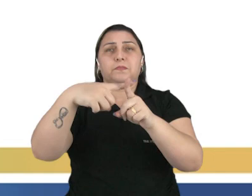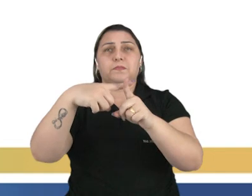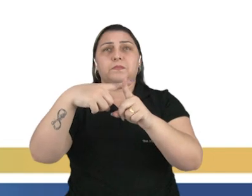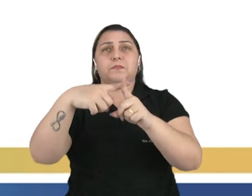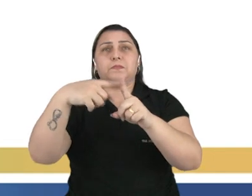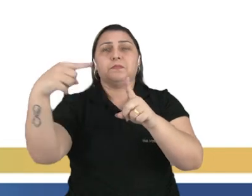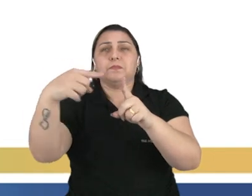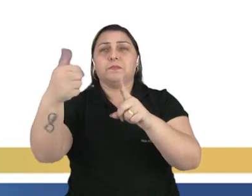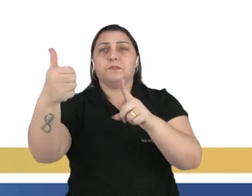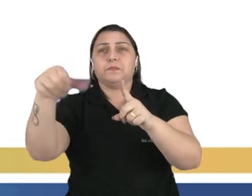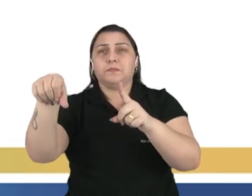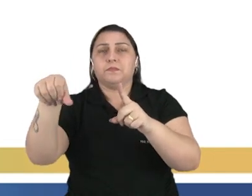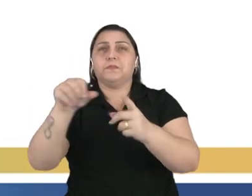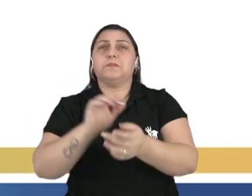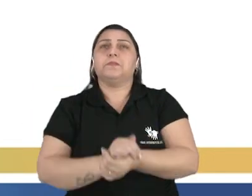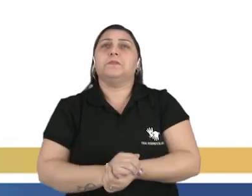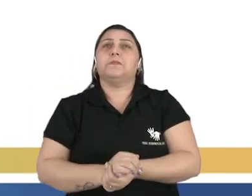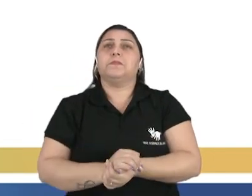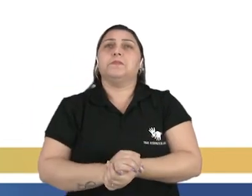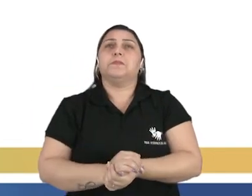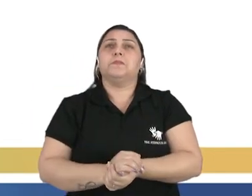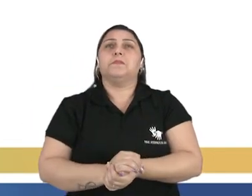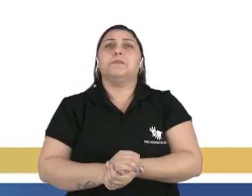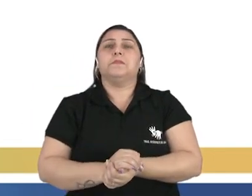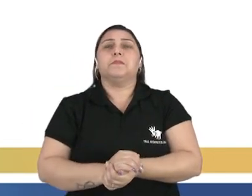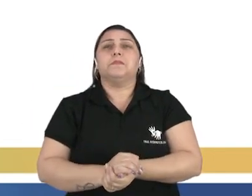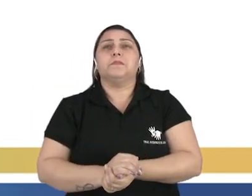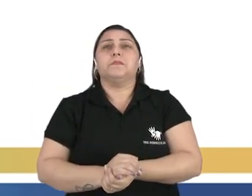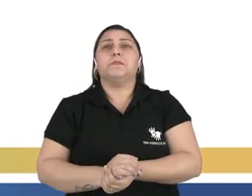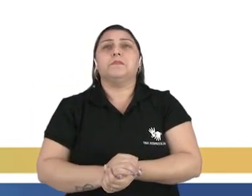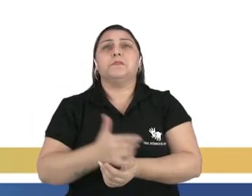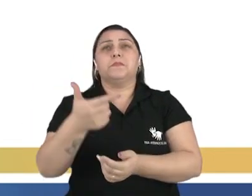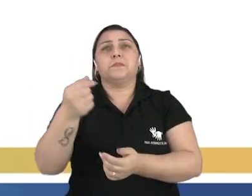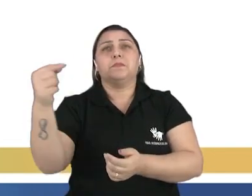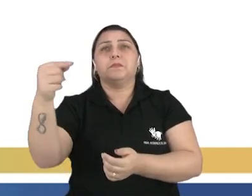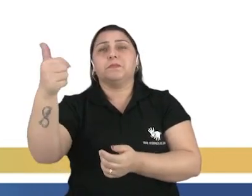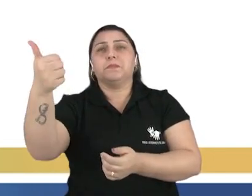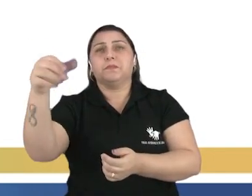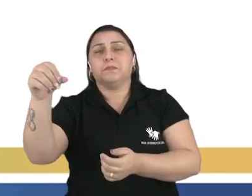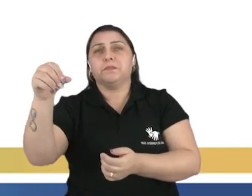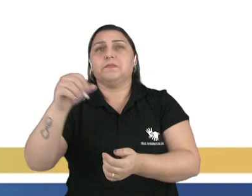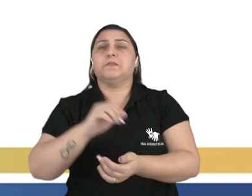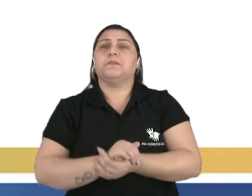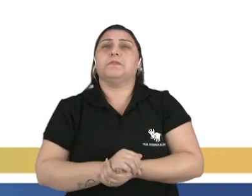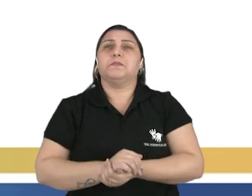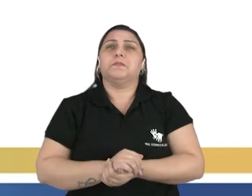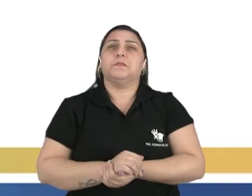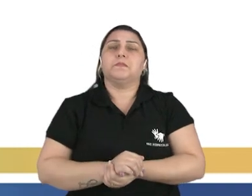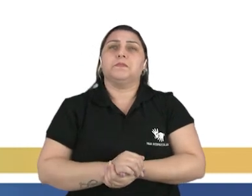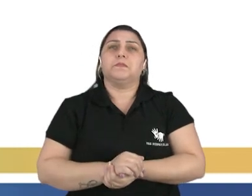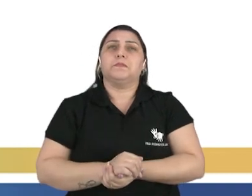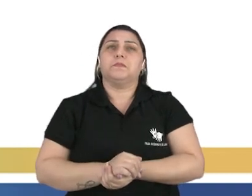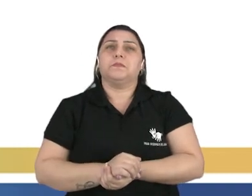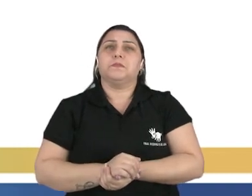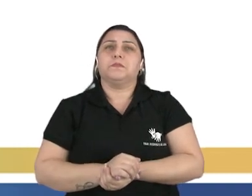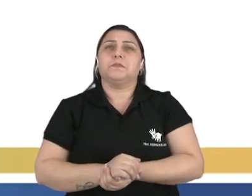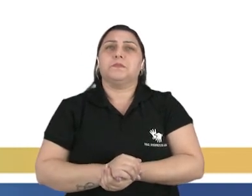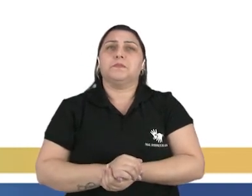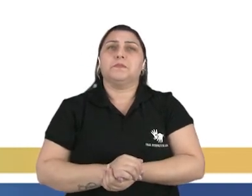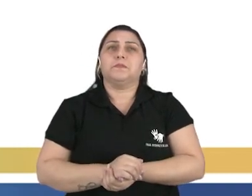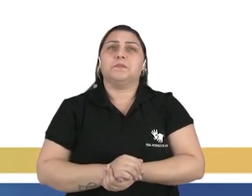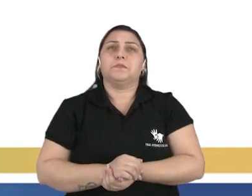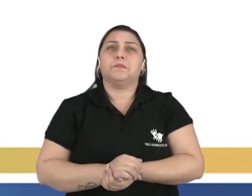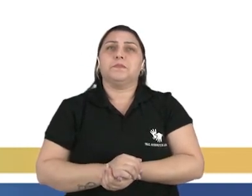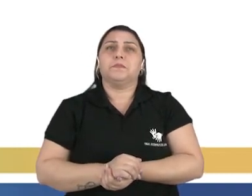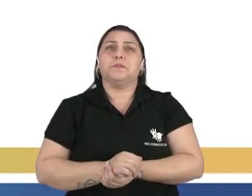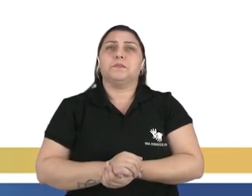mais menos 19. E aí vou ter que o menos com mais vai dar menos, né? E aí vai ter 20 menos 19, e